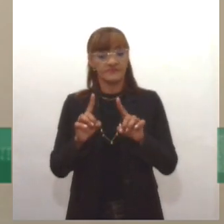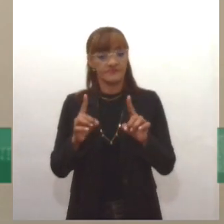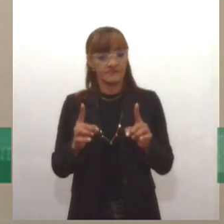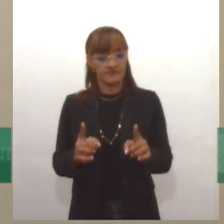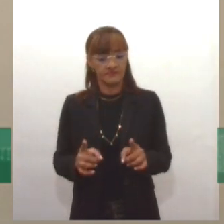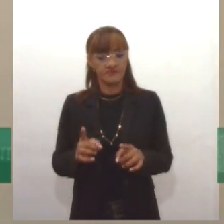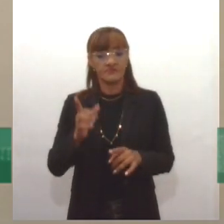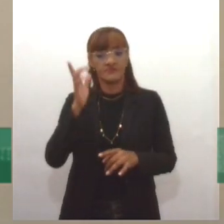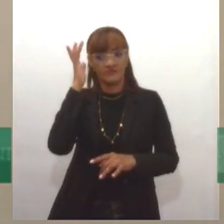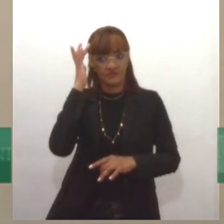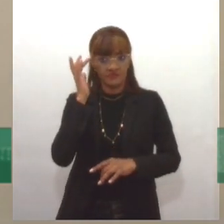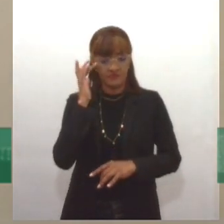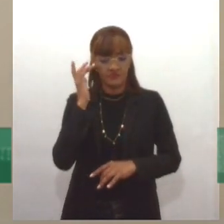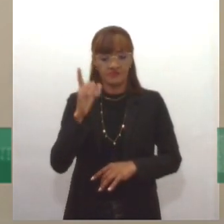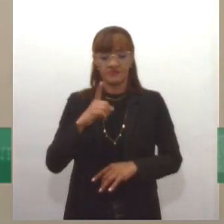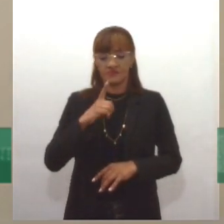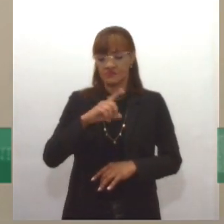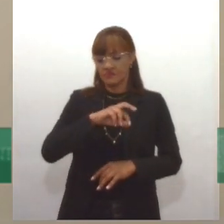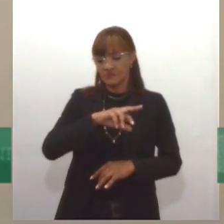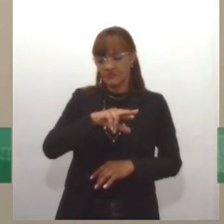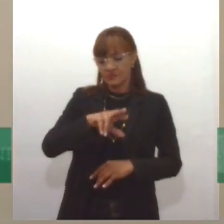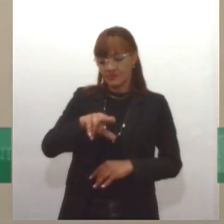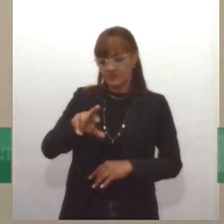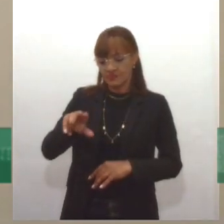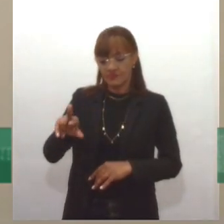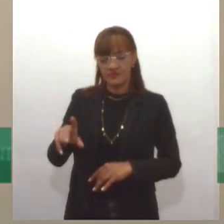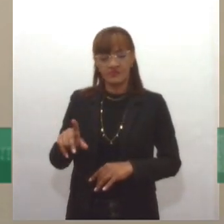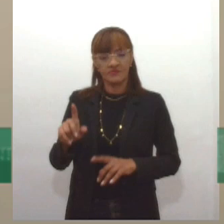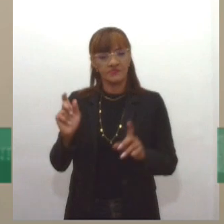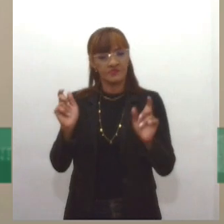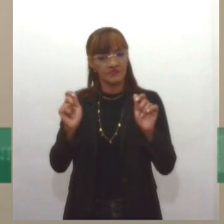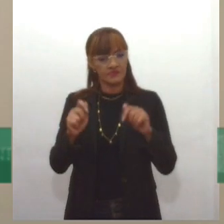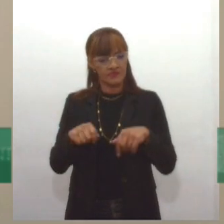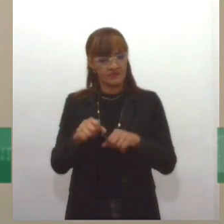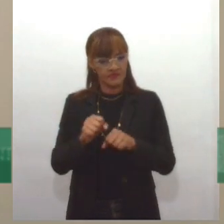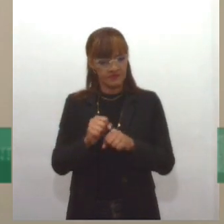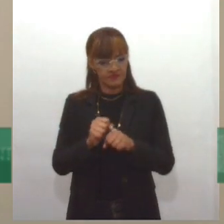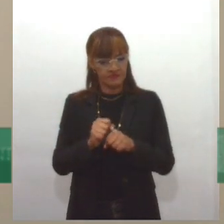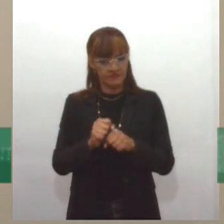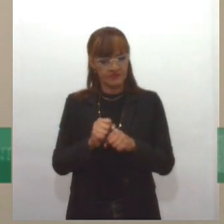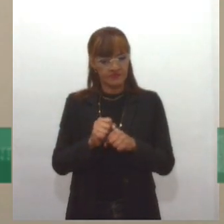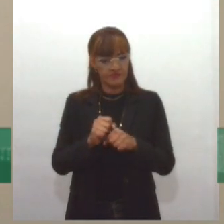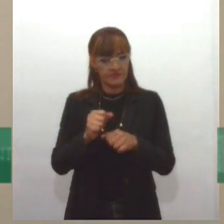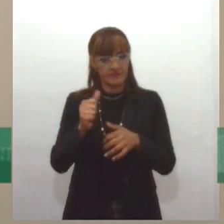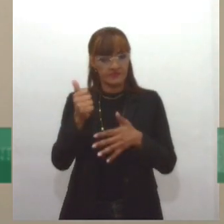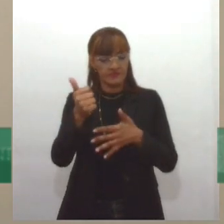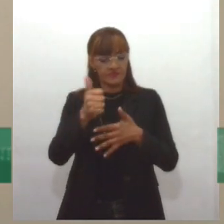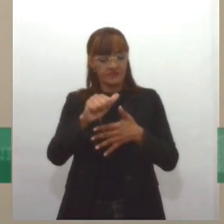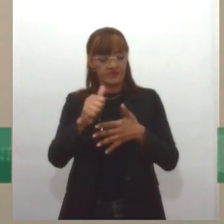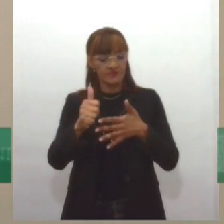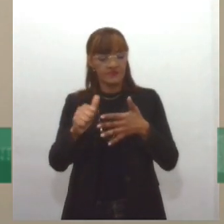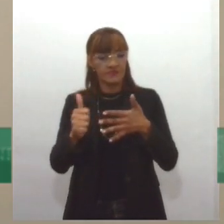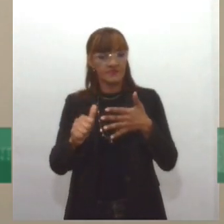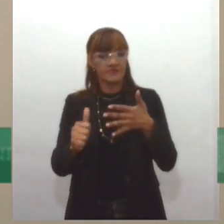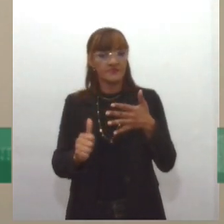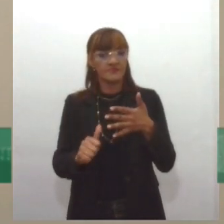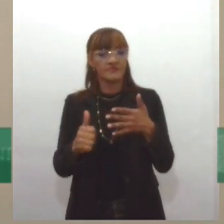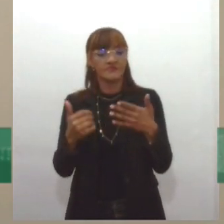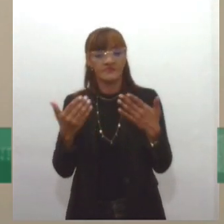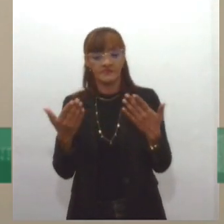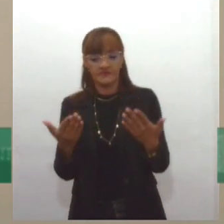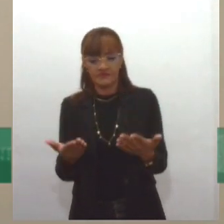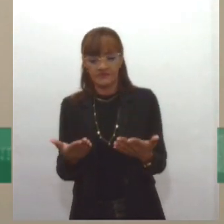vários pontos que nós podemos fazer uma análise. E eu sempre tenho procurado fazer análise em diversos temas